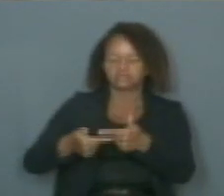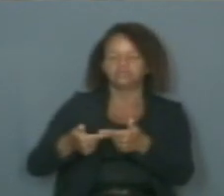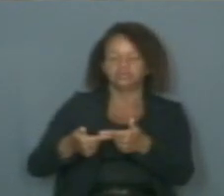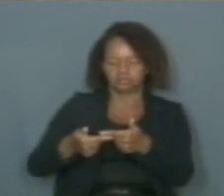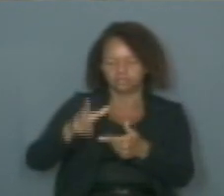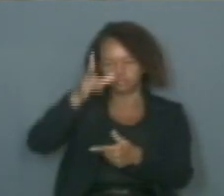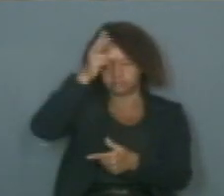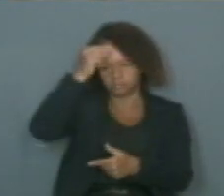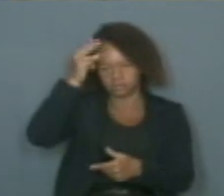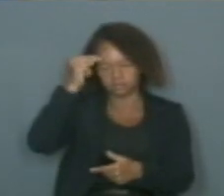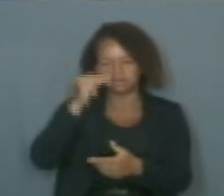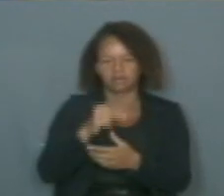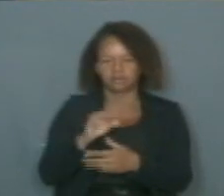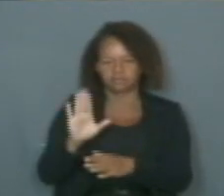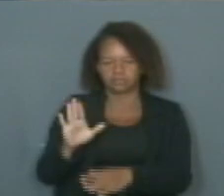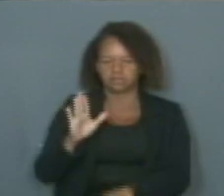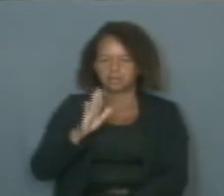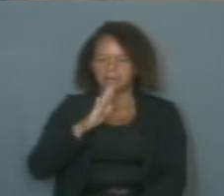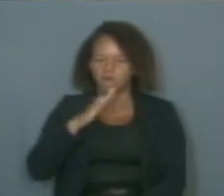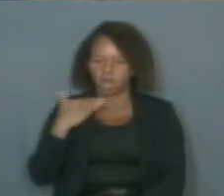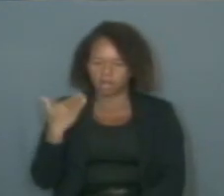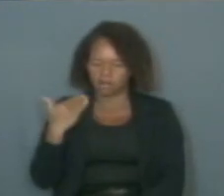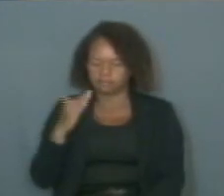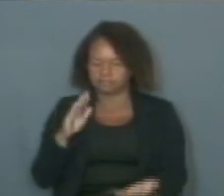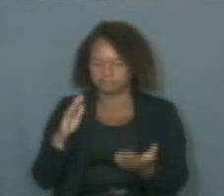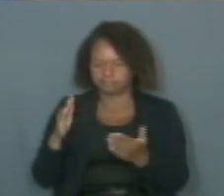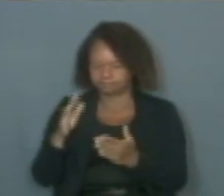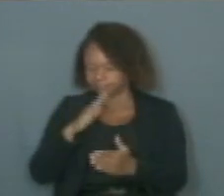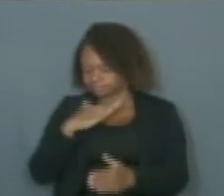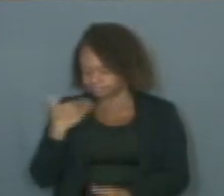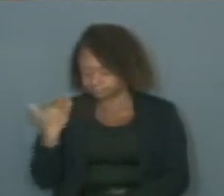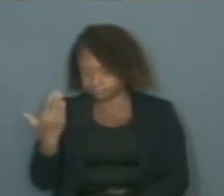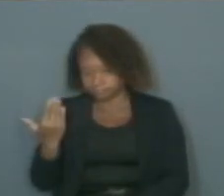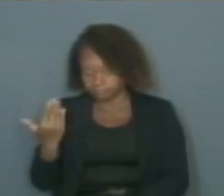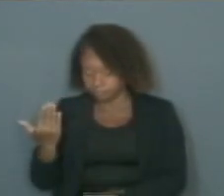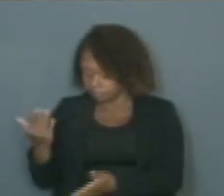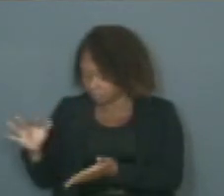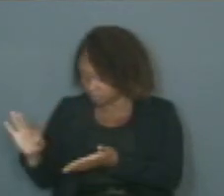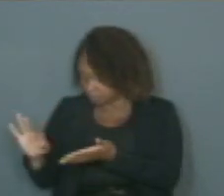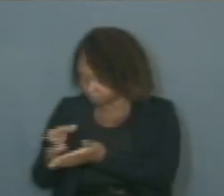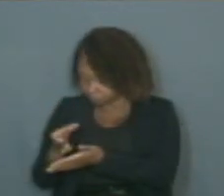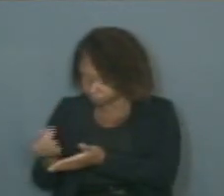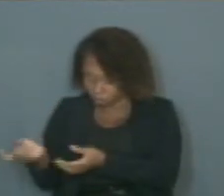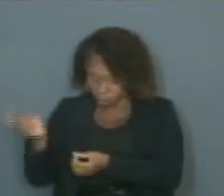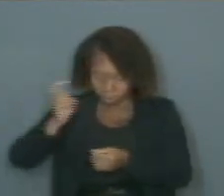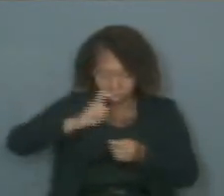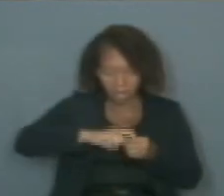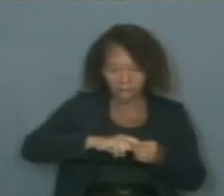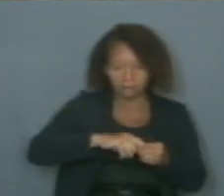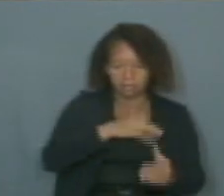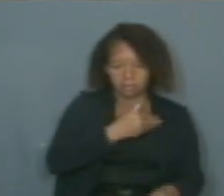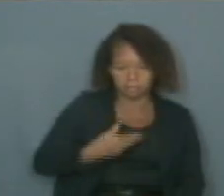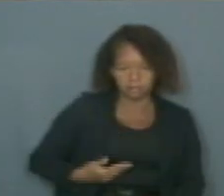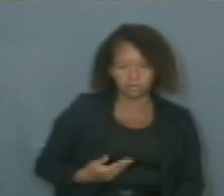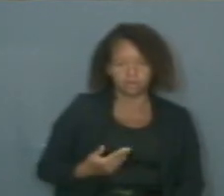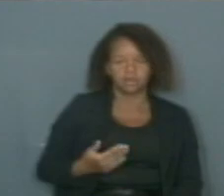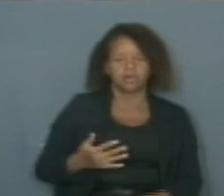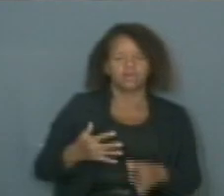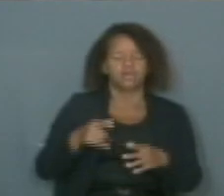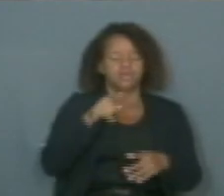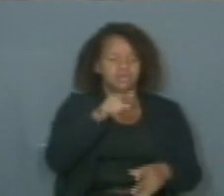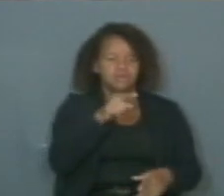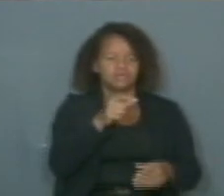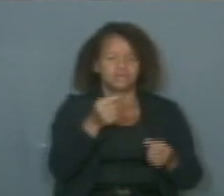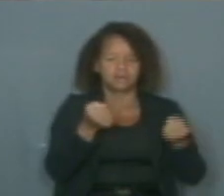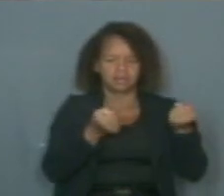ele, quando morria, ele falecia, a permissão voltava para o poder público e o veículo ficava com